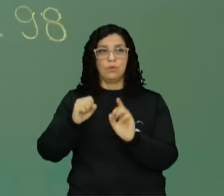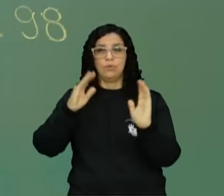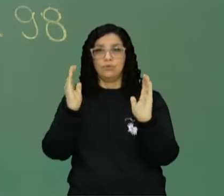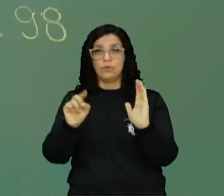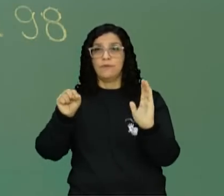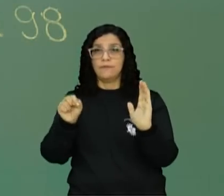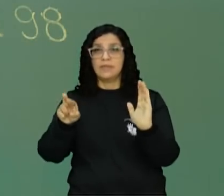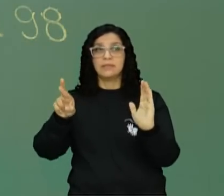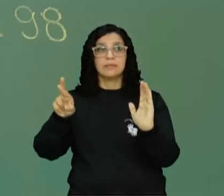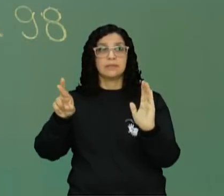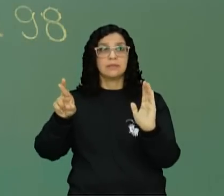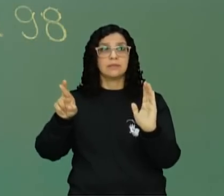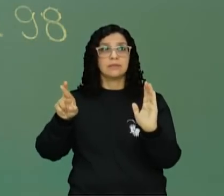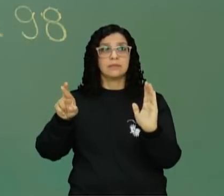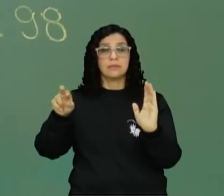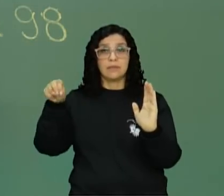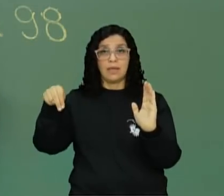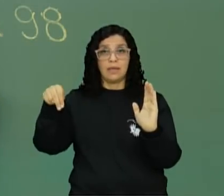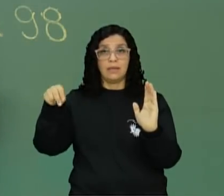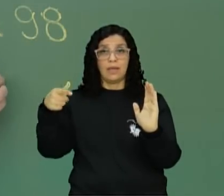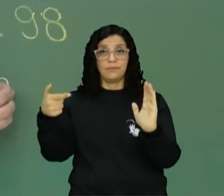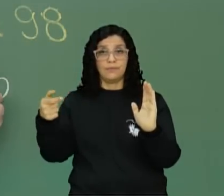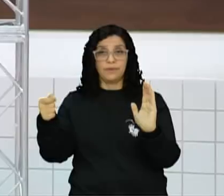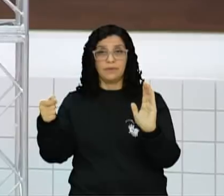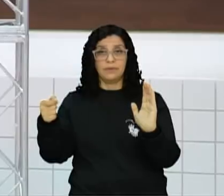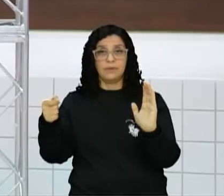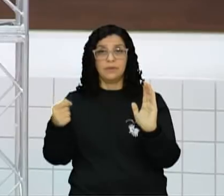vezes a quantidade de termos, que é 20,